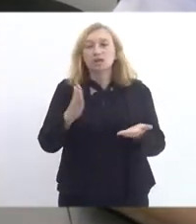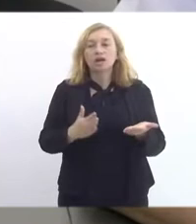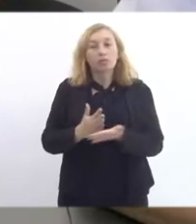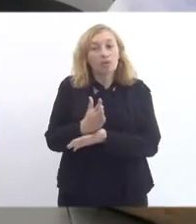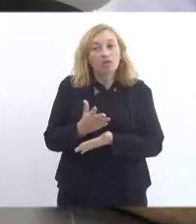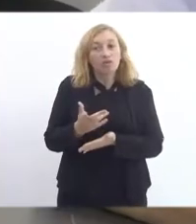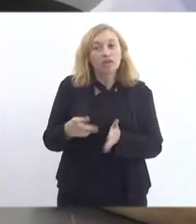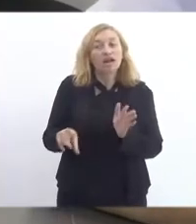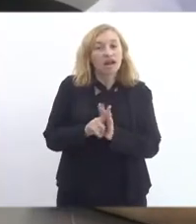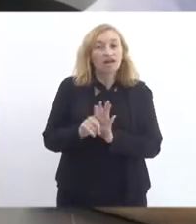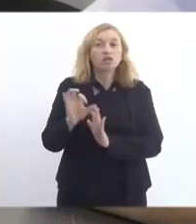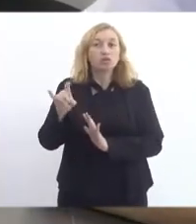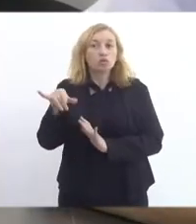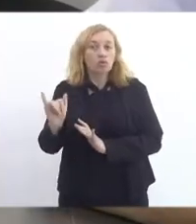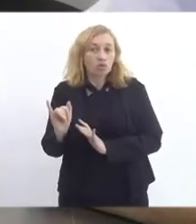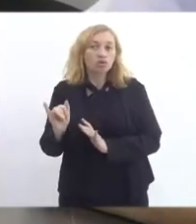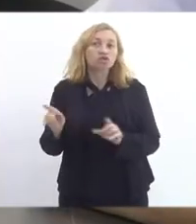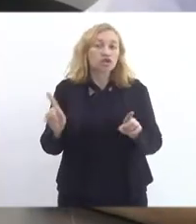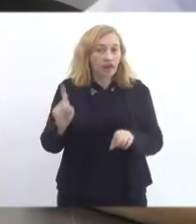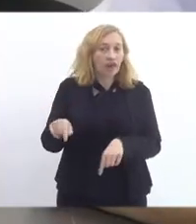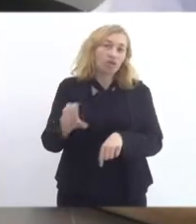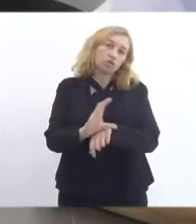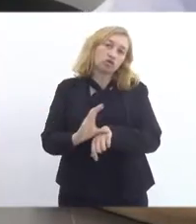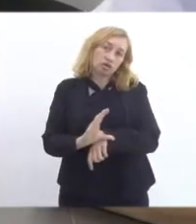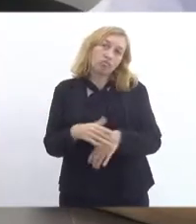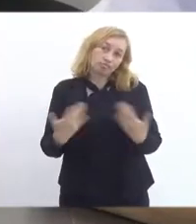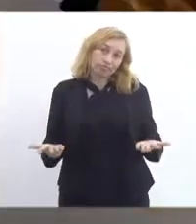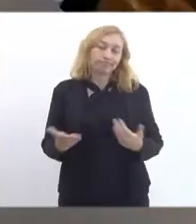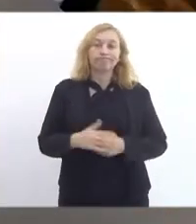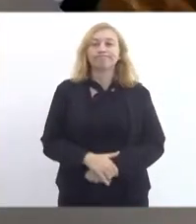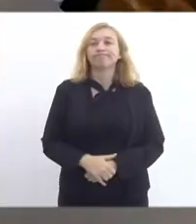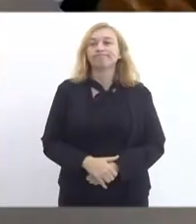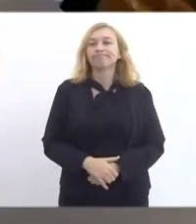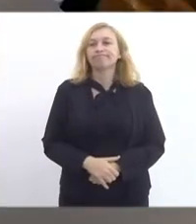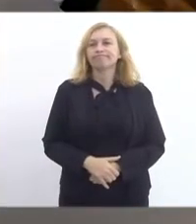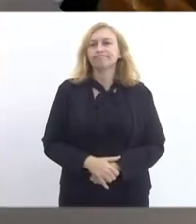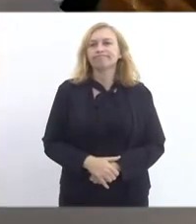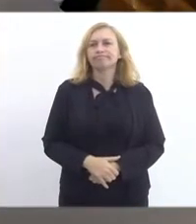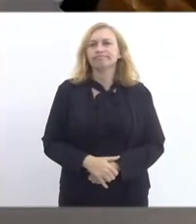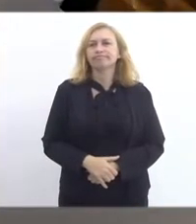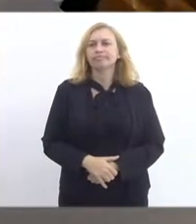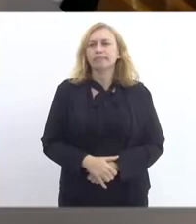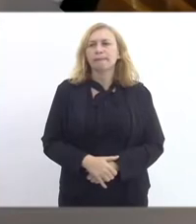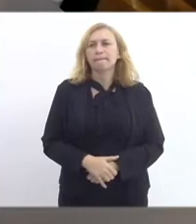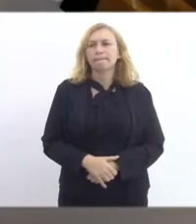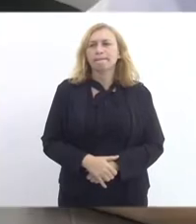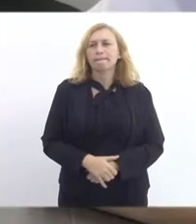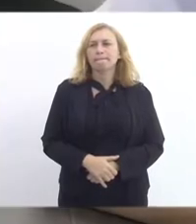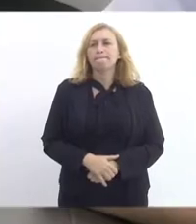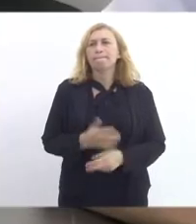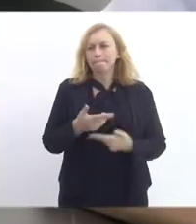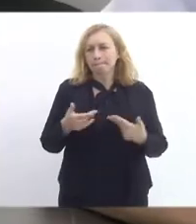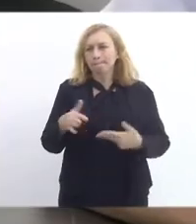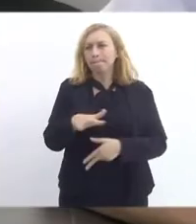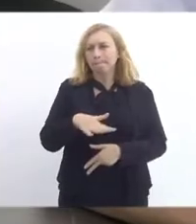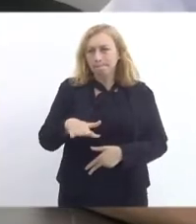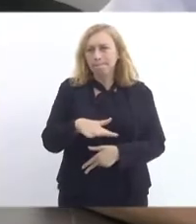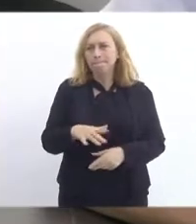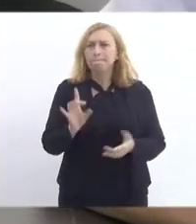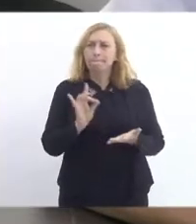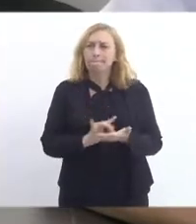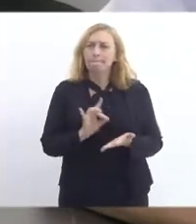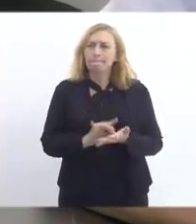isso, a lei do Conte é constitucional. Está previsto no edital. Está, em várias áreas. Na